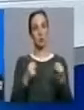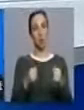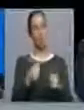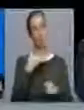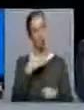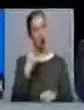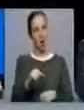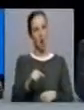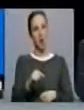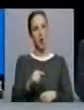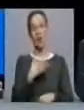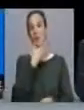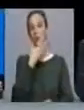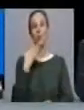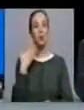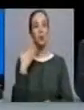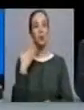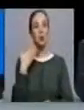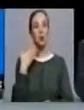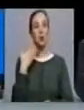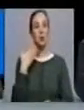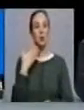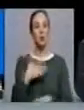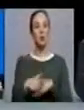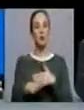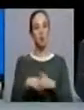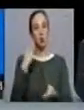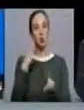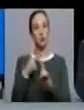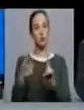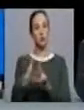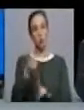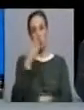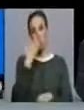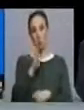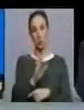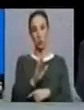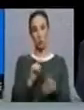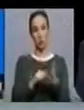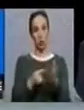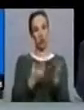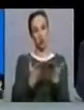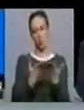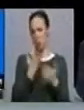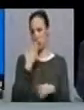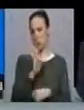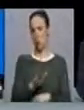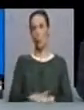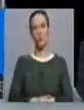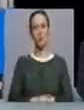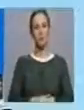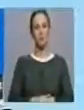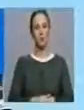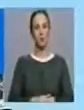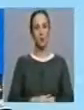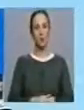ser altamente eficaz na consecução de objetivos como os testes escolares tanto essa é